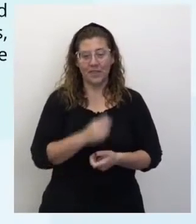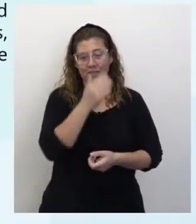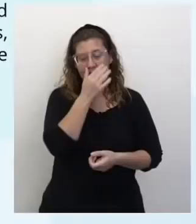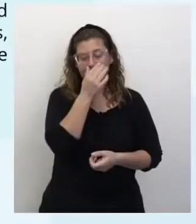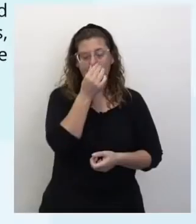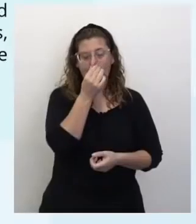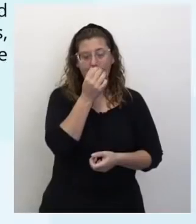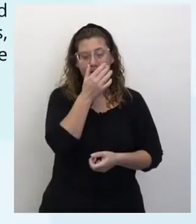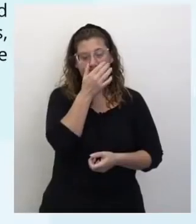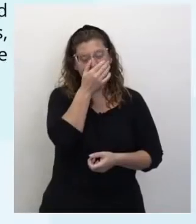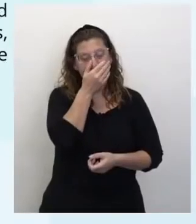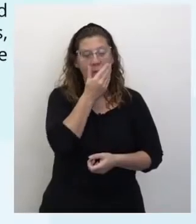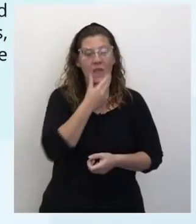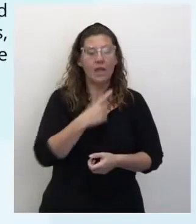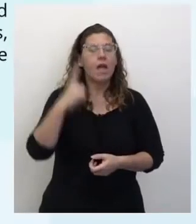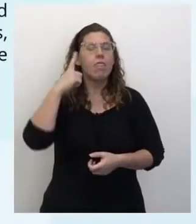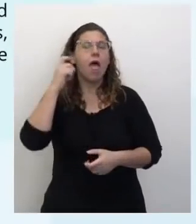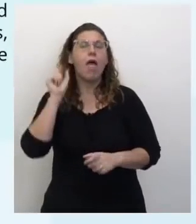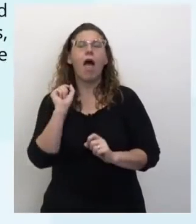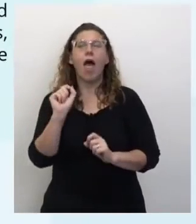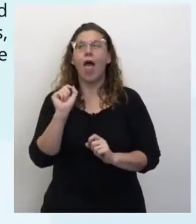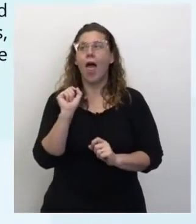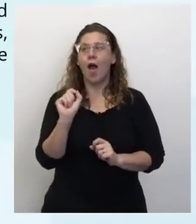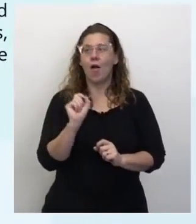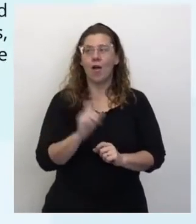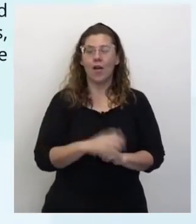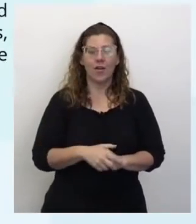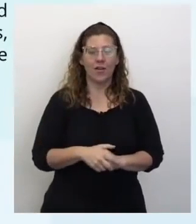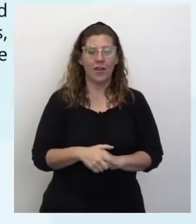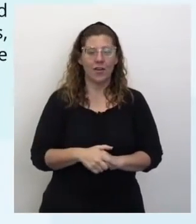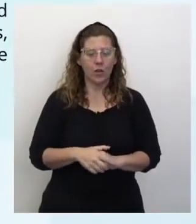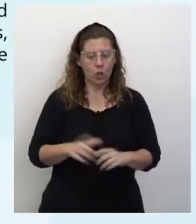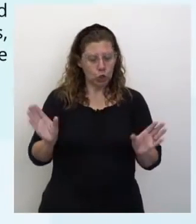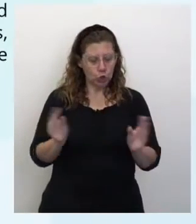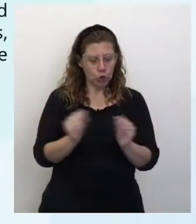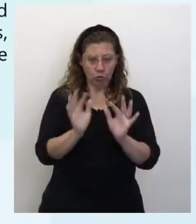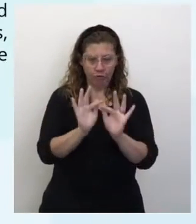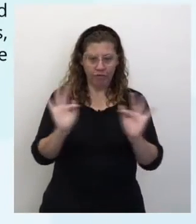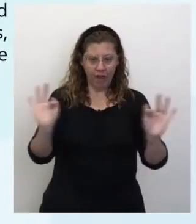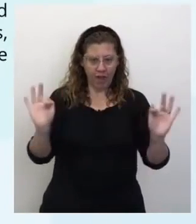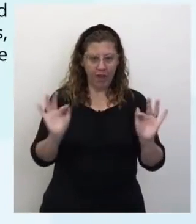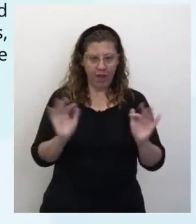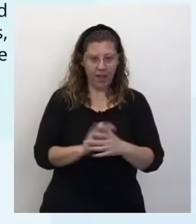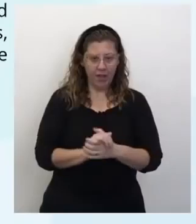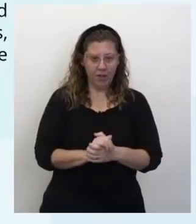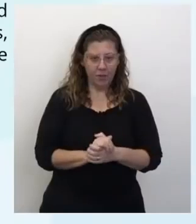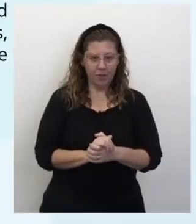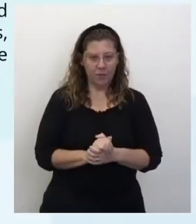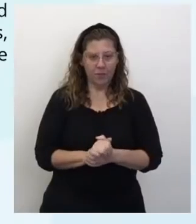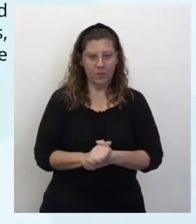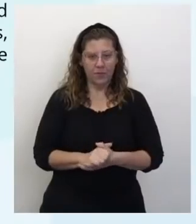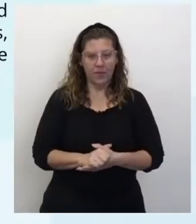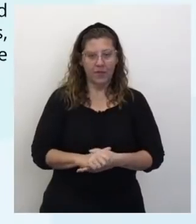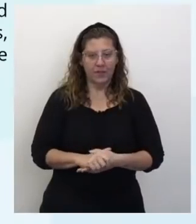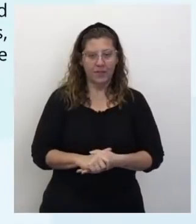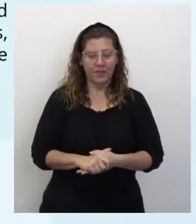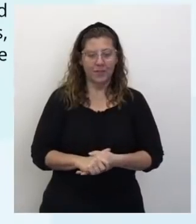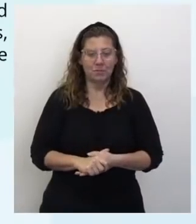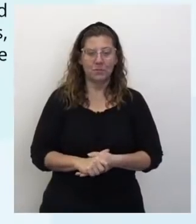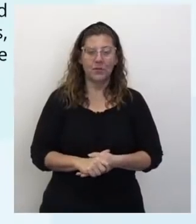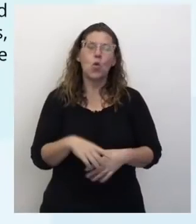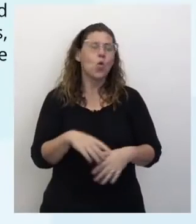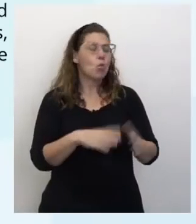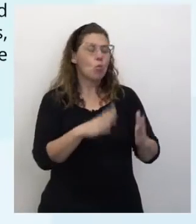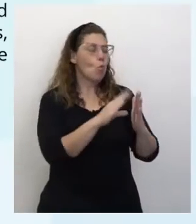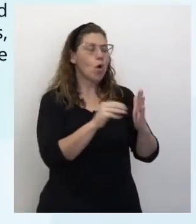is that, uma ideia é que, então também está conectando com o resto da frase. An example would be, um exemplo seria.